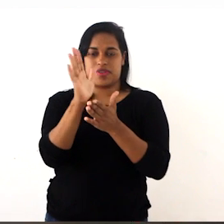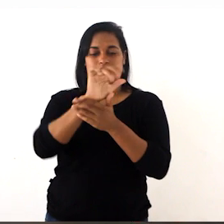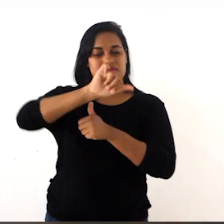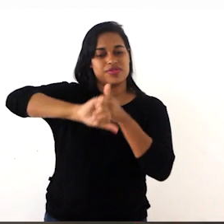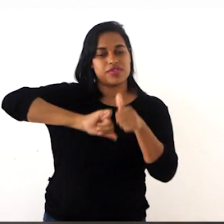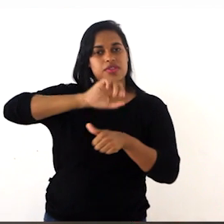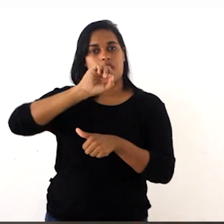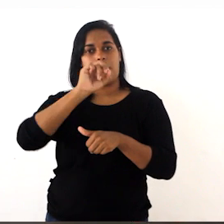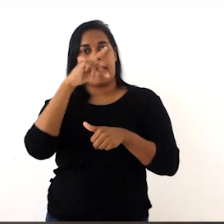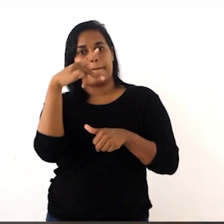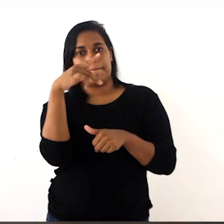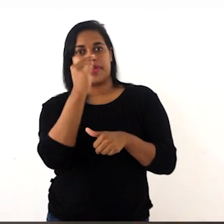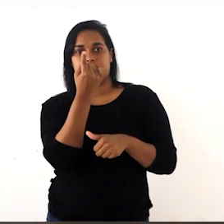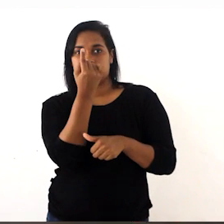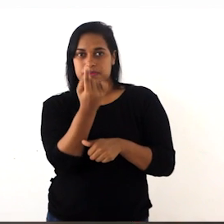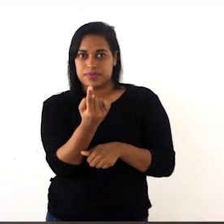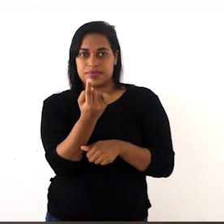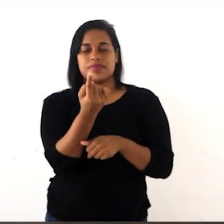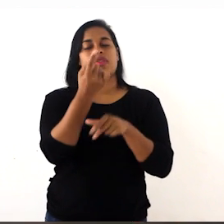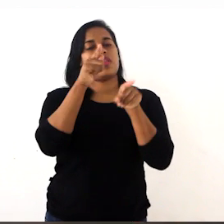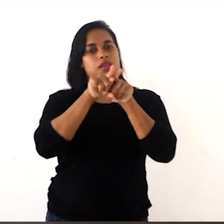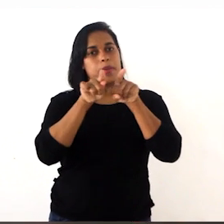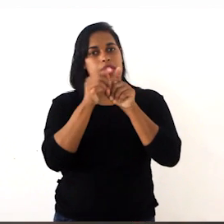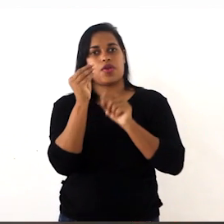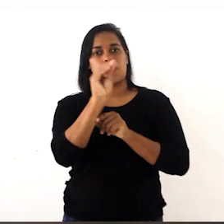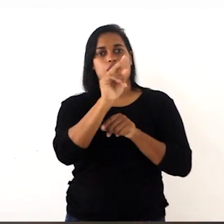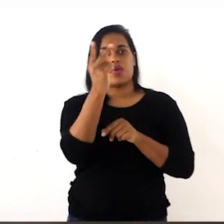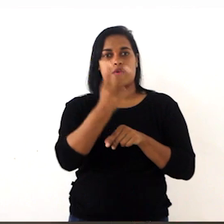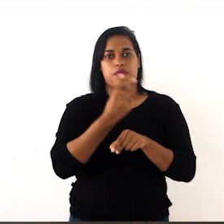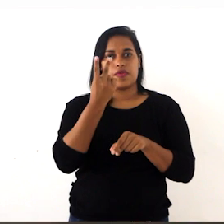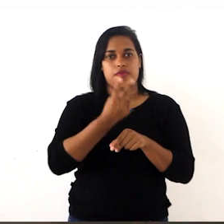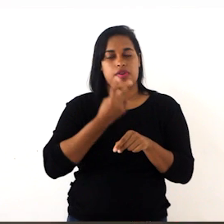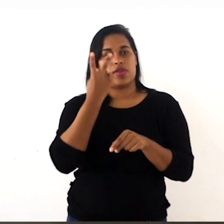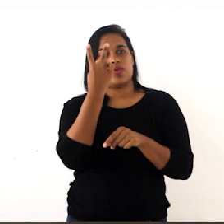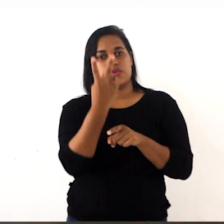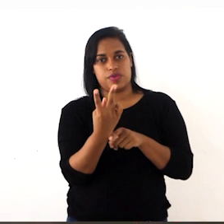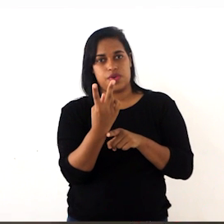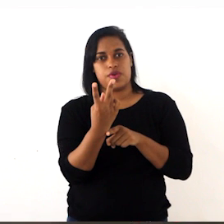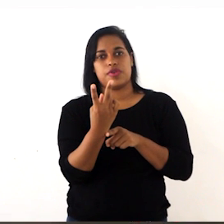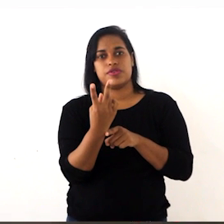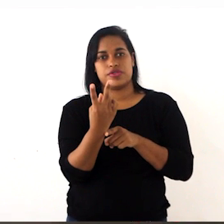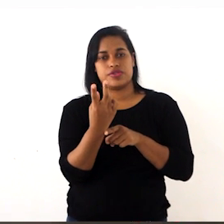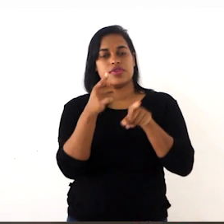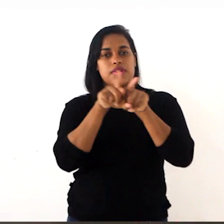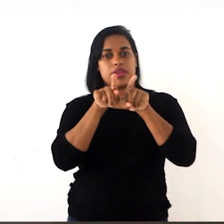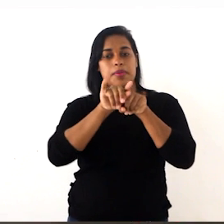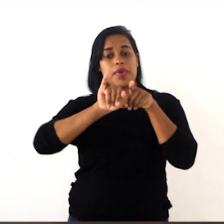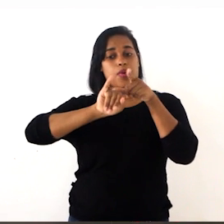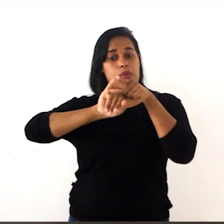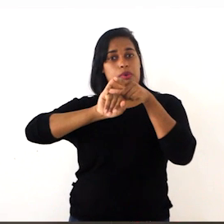op1 igual, aí a gente coloca o valor 2 e vamos colocar o i comercial